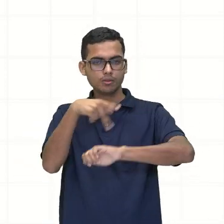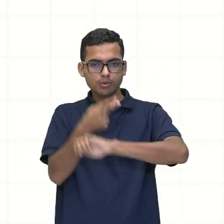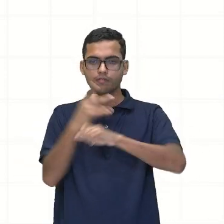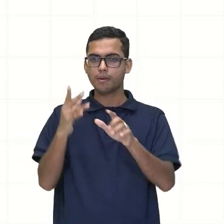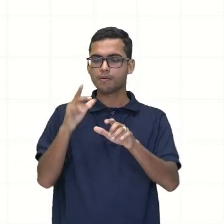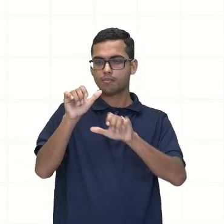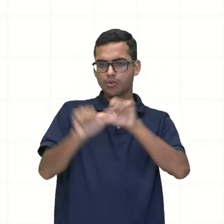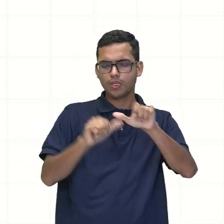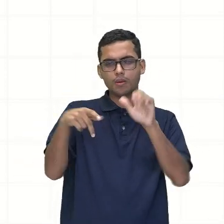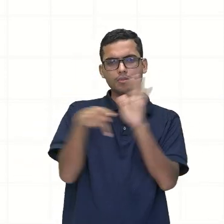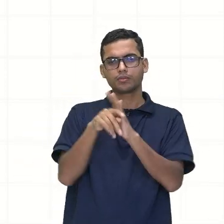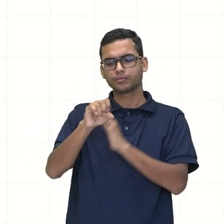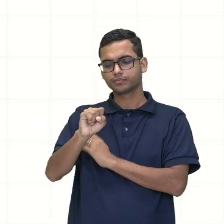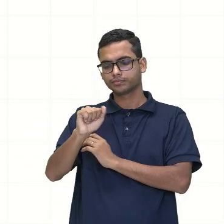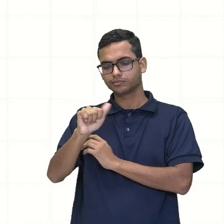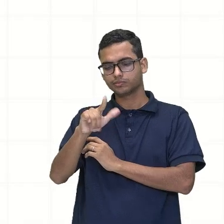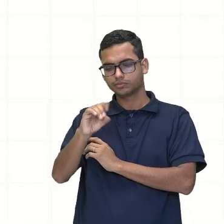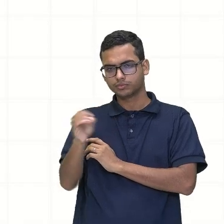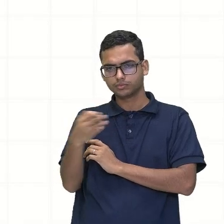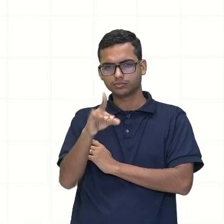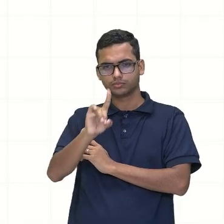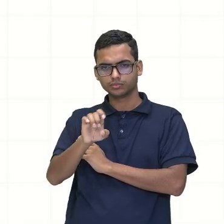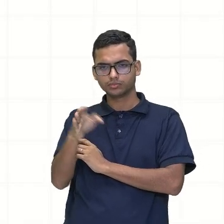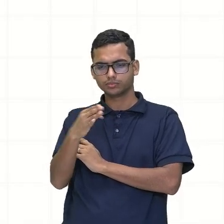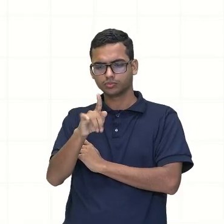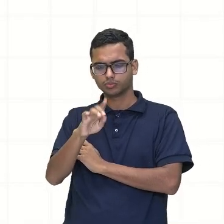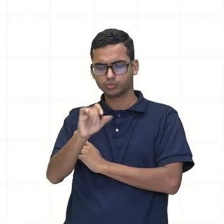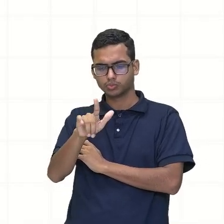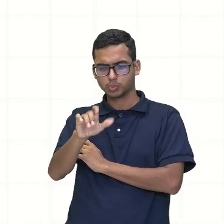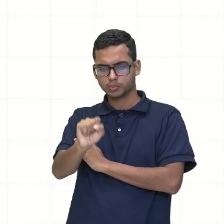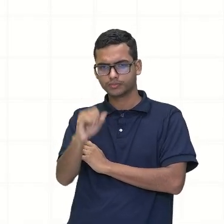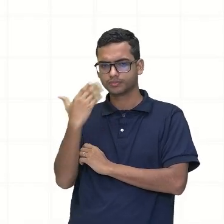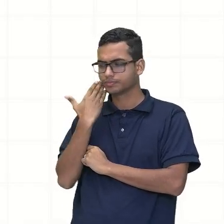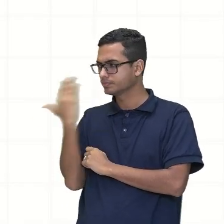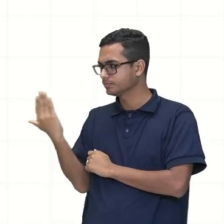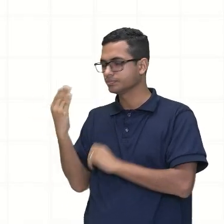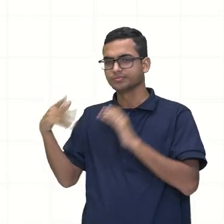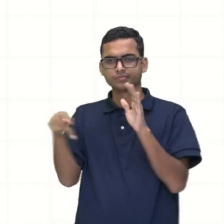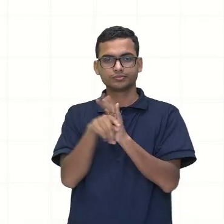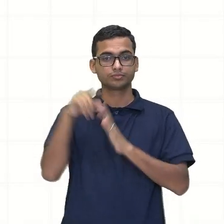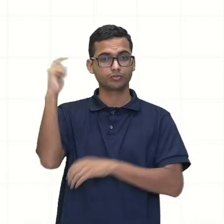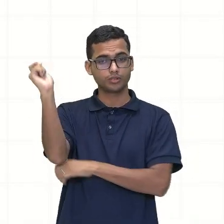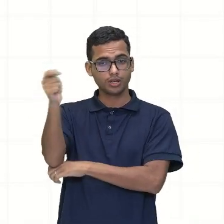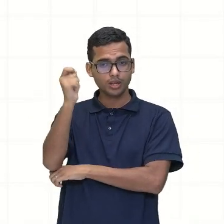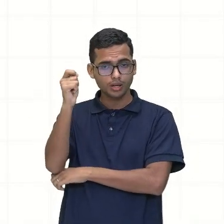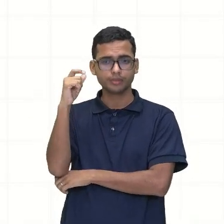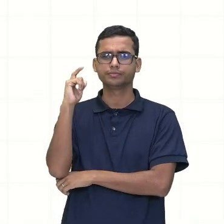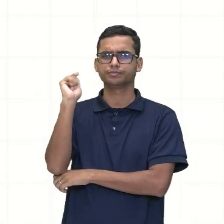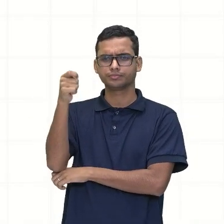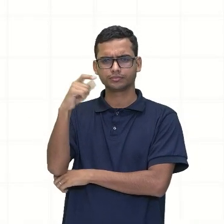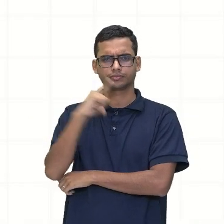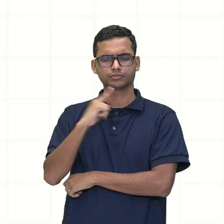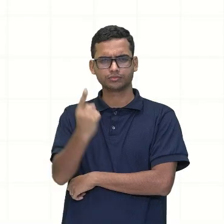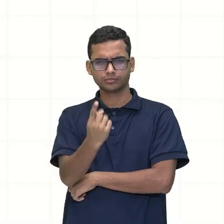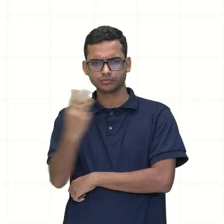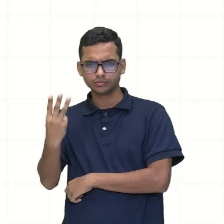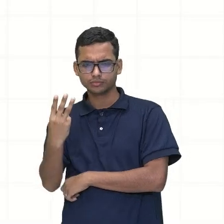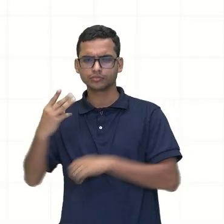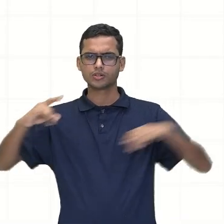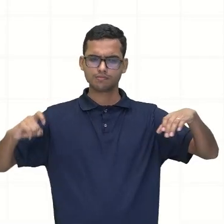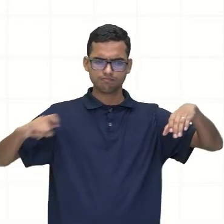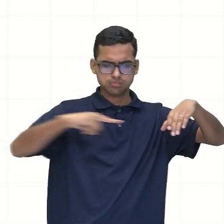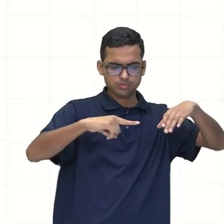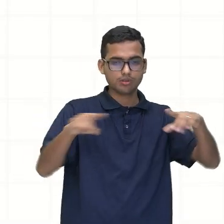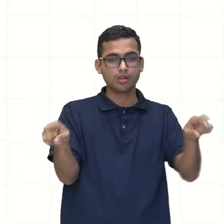Então, aqui, gols pró. A Argentina, ela fez 13 gols e ela sofreu